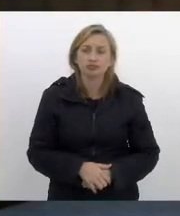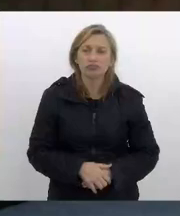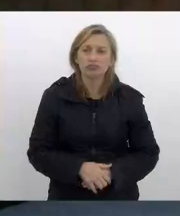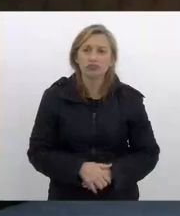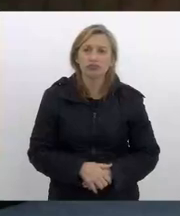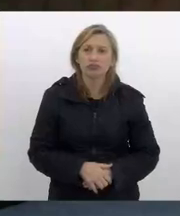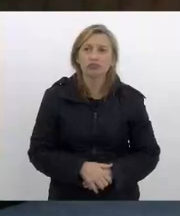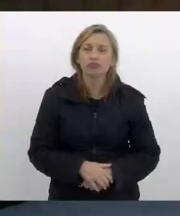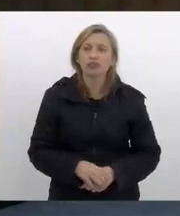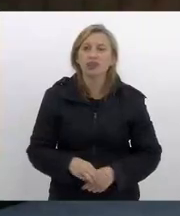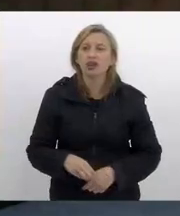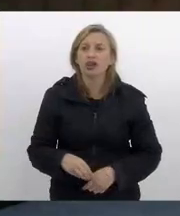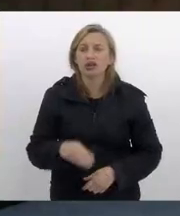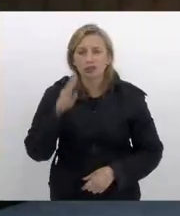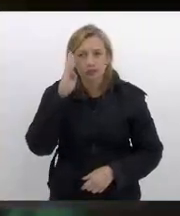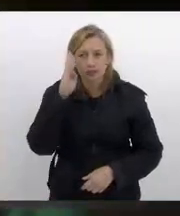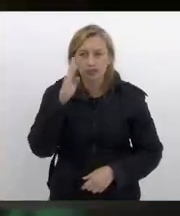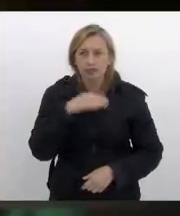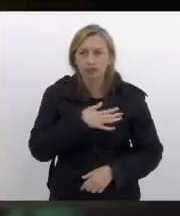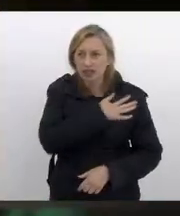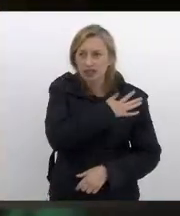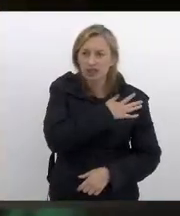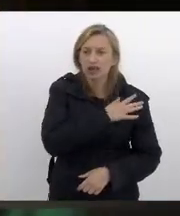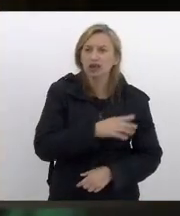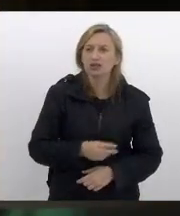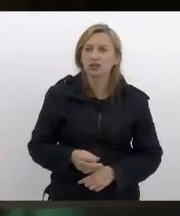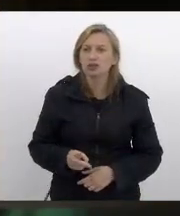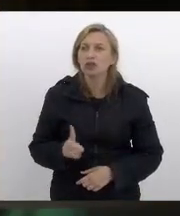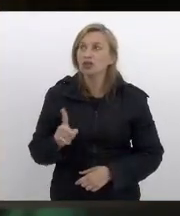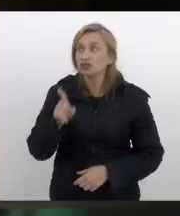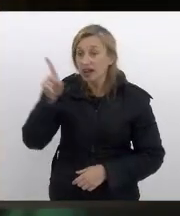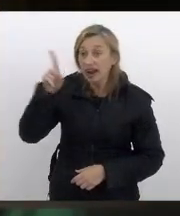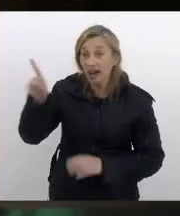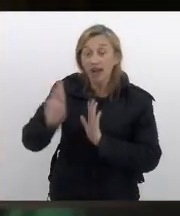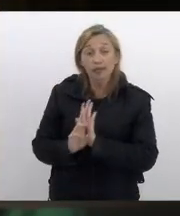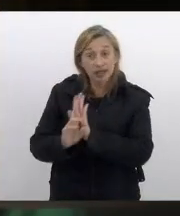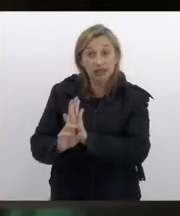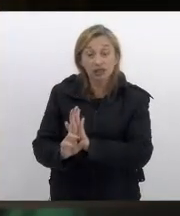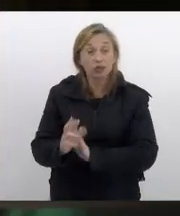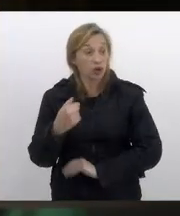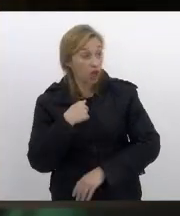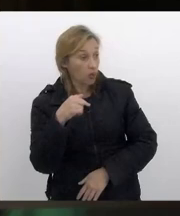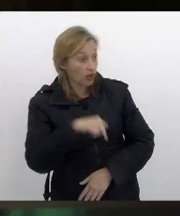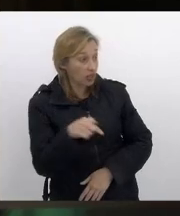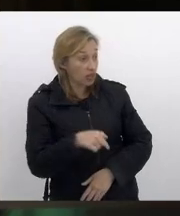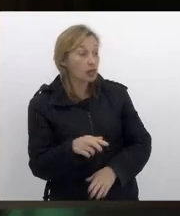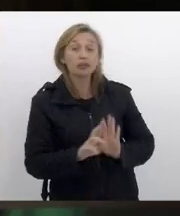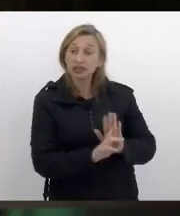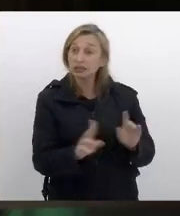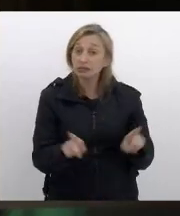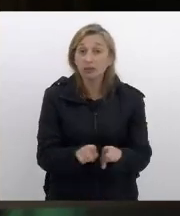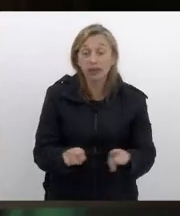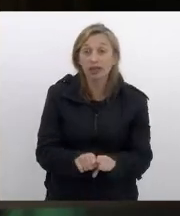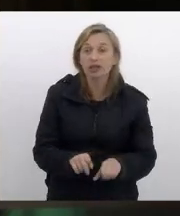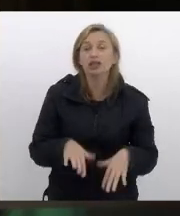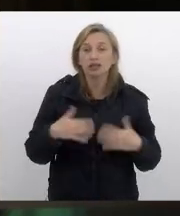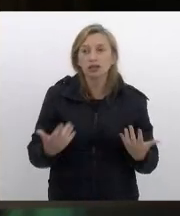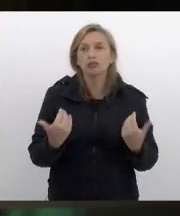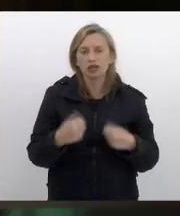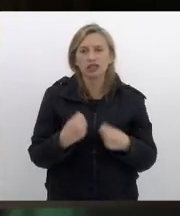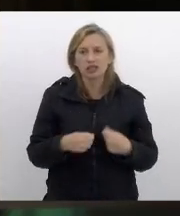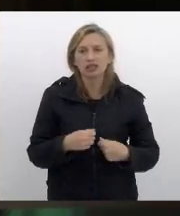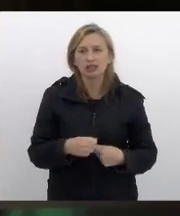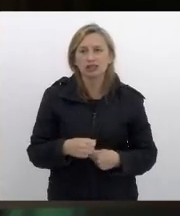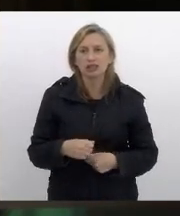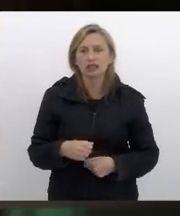Os que eram militares estavam militares. São militares, mas hoje estão lá representando, como eu estou aqui representando. Então, tem que ter